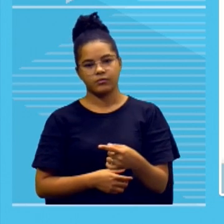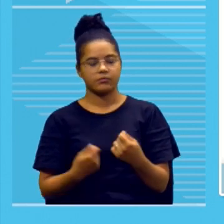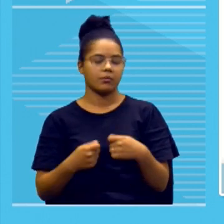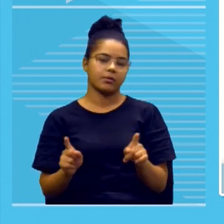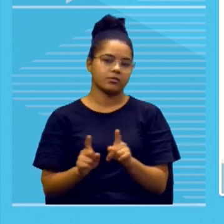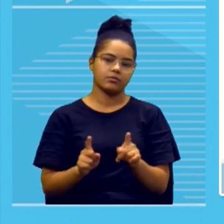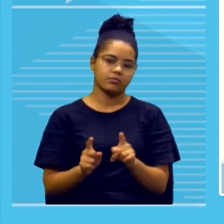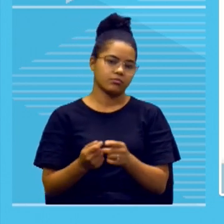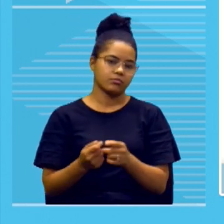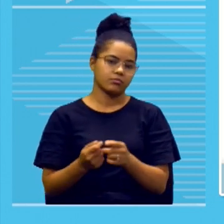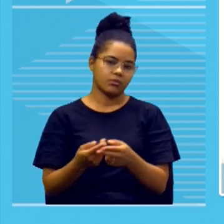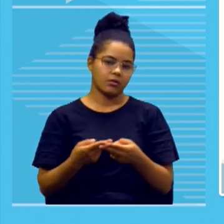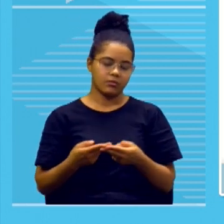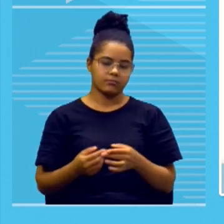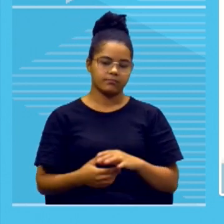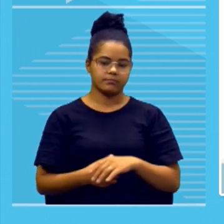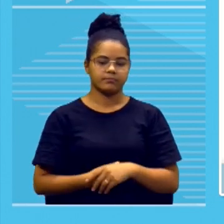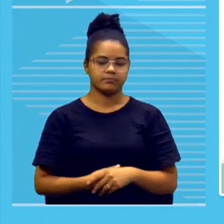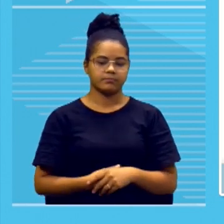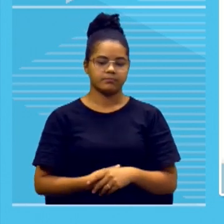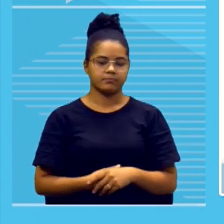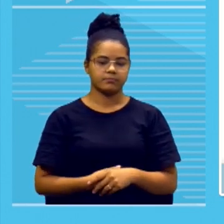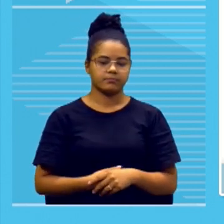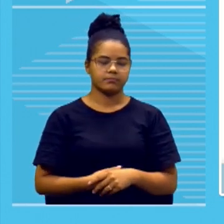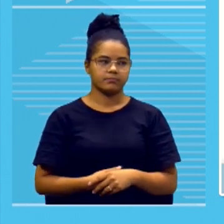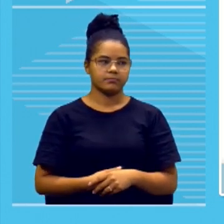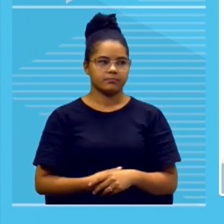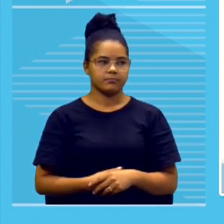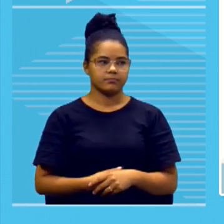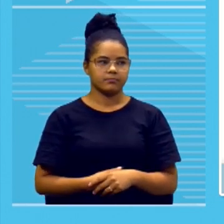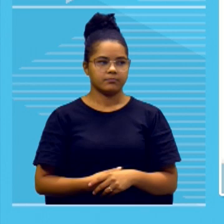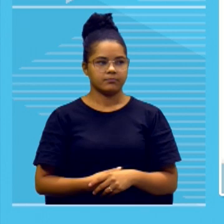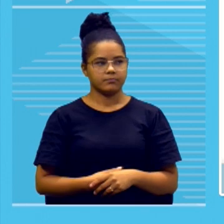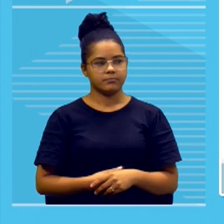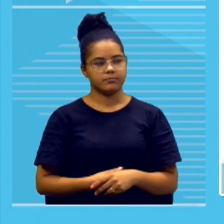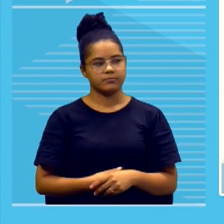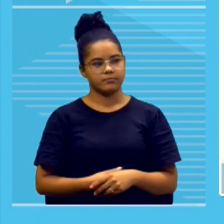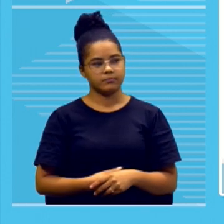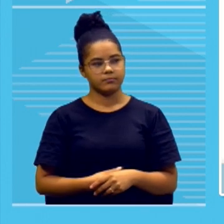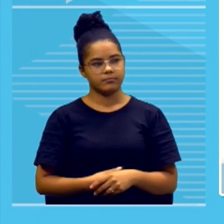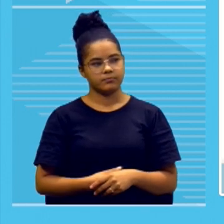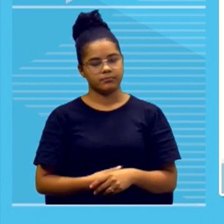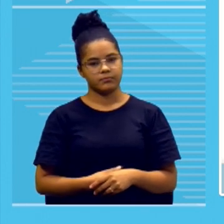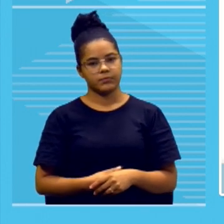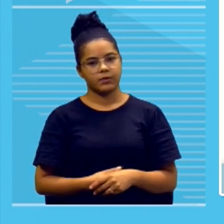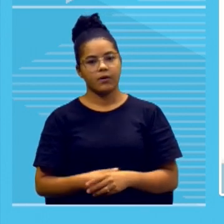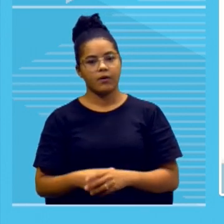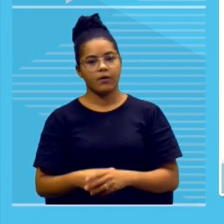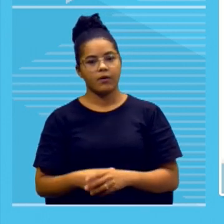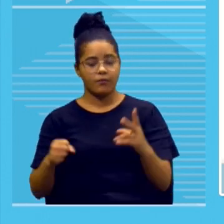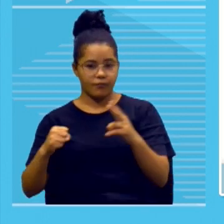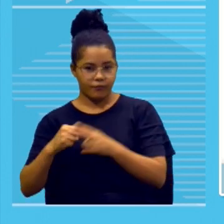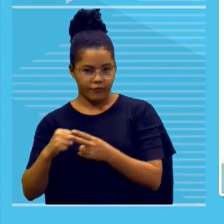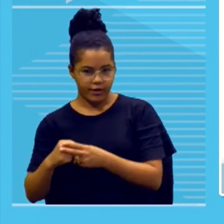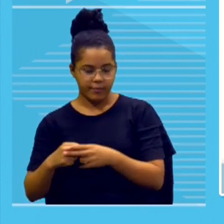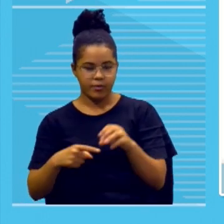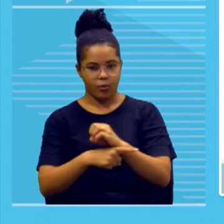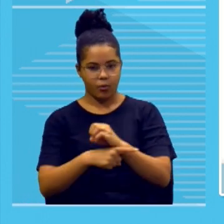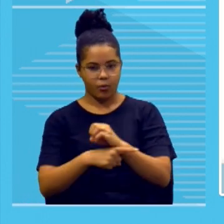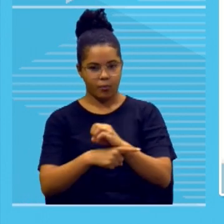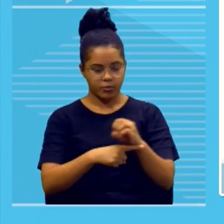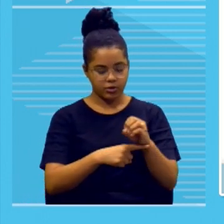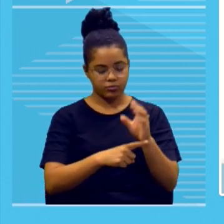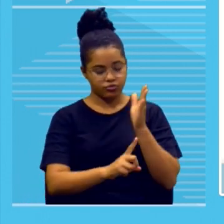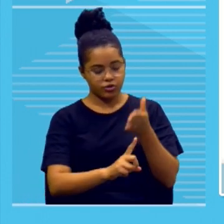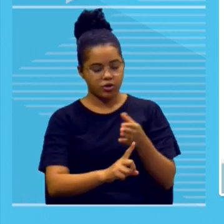sujeito. Tá bom? Também você não separa os verbos dos objetos. Nem do objeto direto,